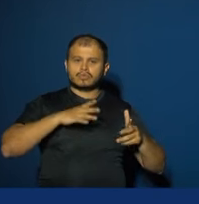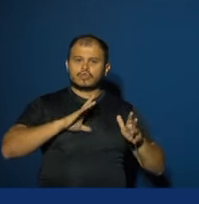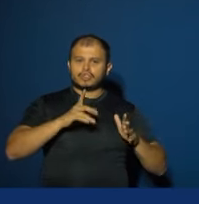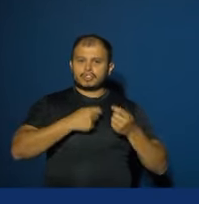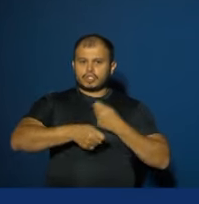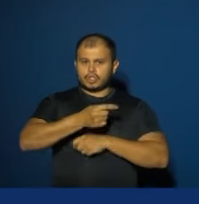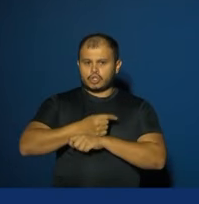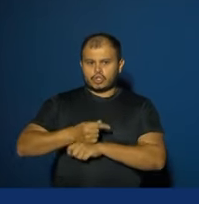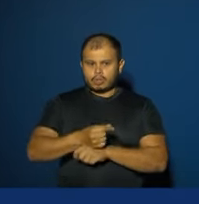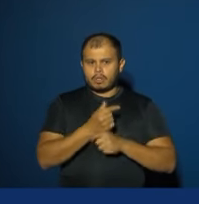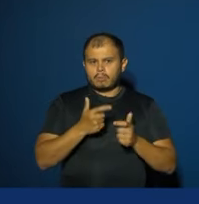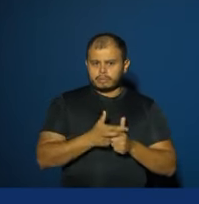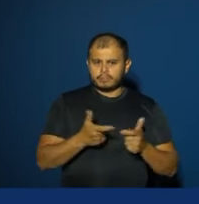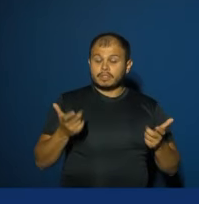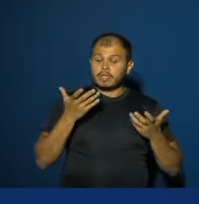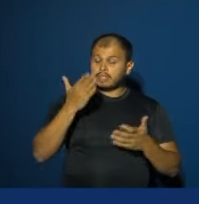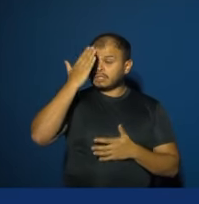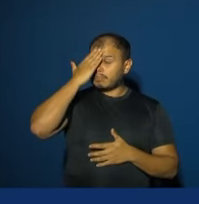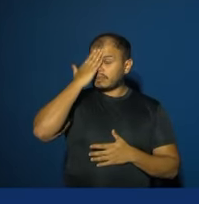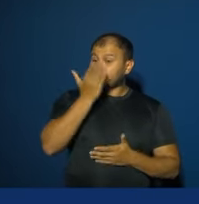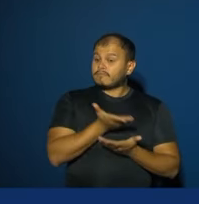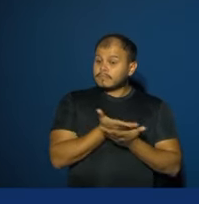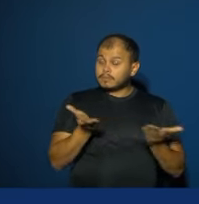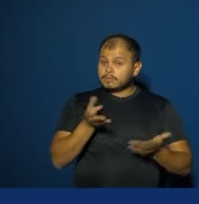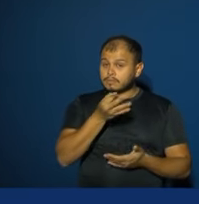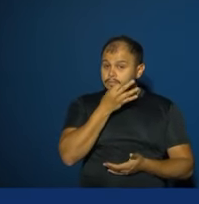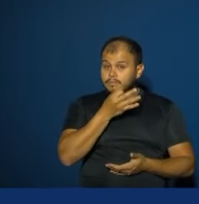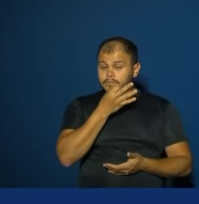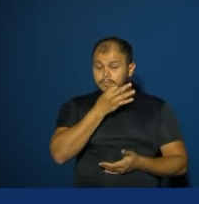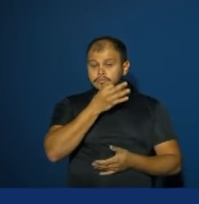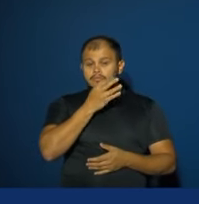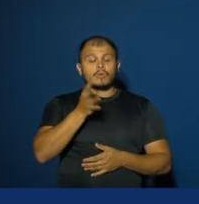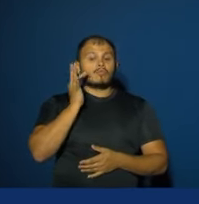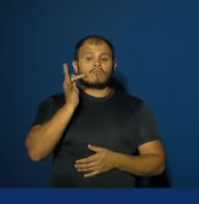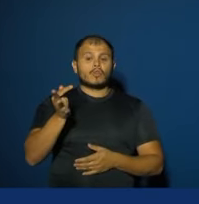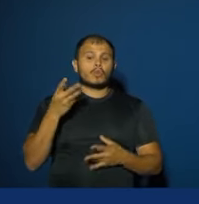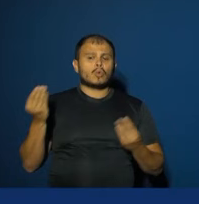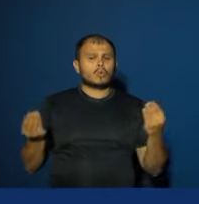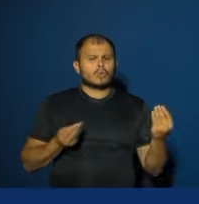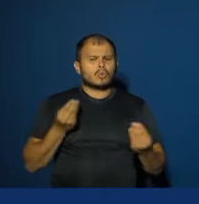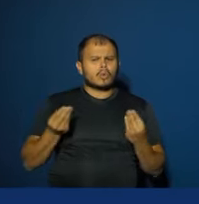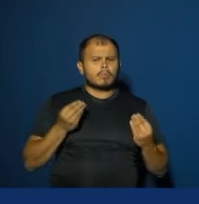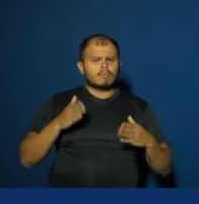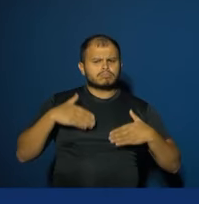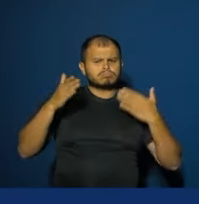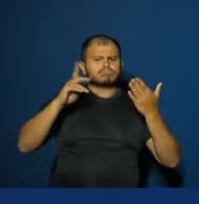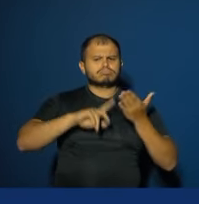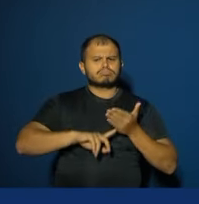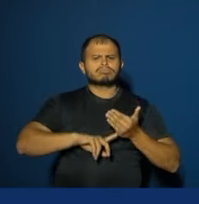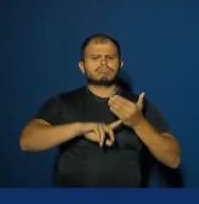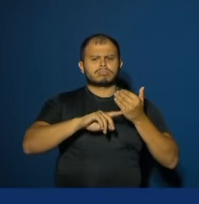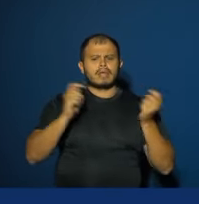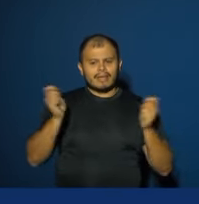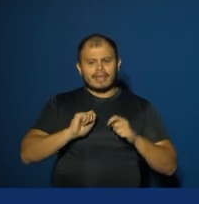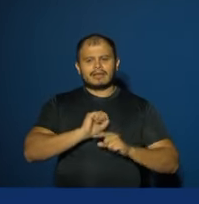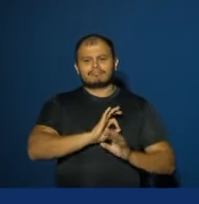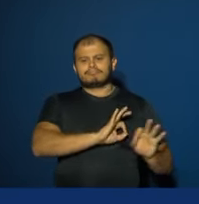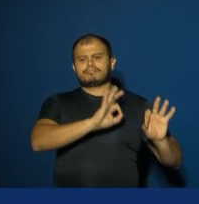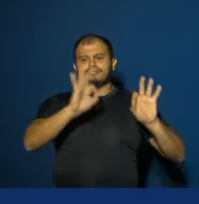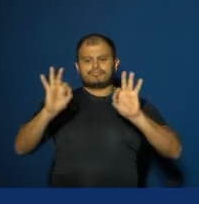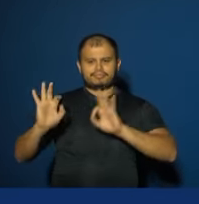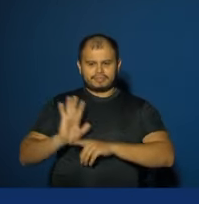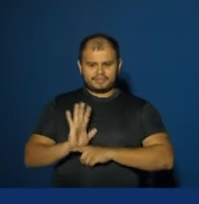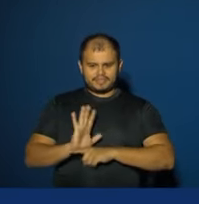a isso então queria escutar um pouco de vocês exatamente sobre esses próximos passos sobre essa evolução e aí a gente pode passar o vídeo